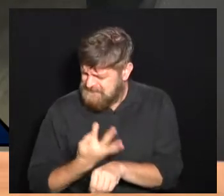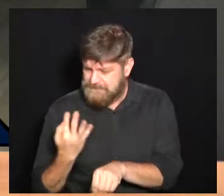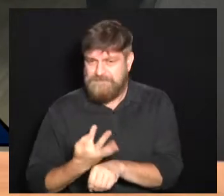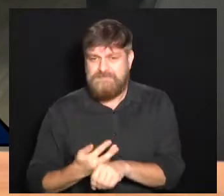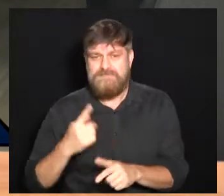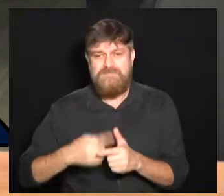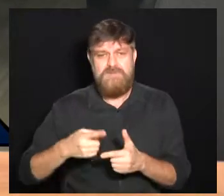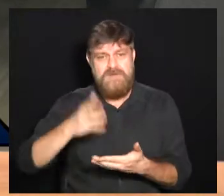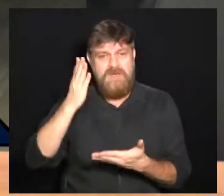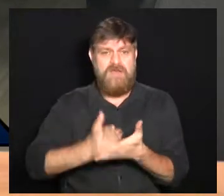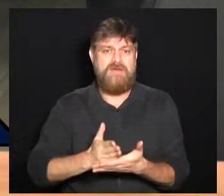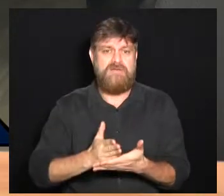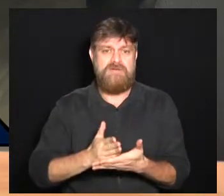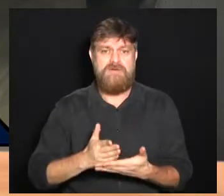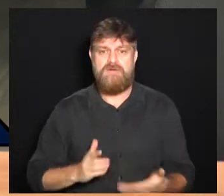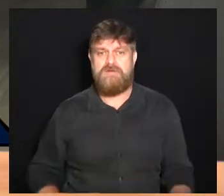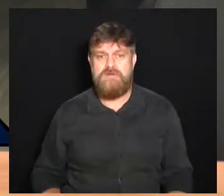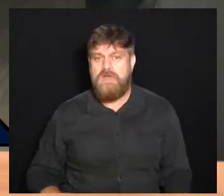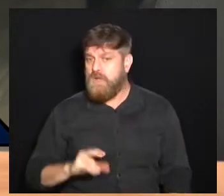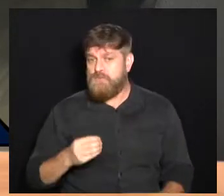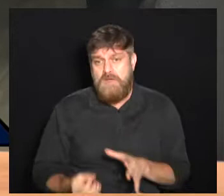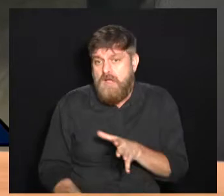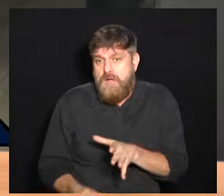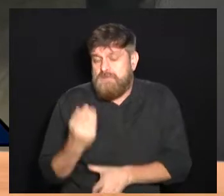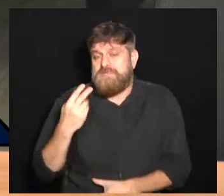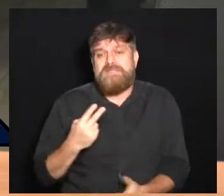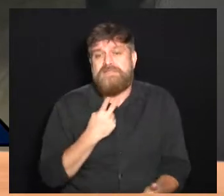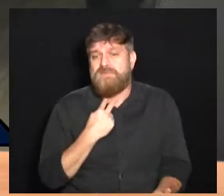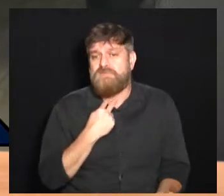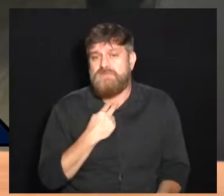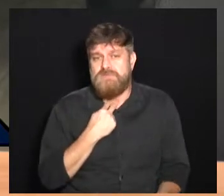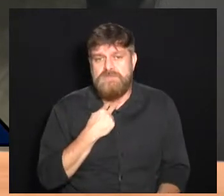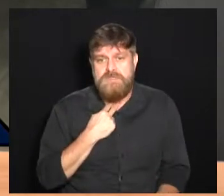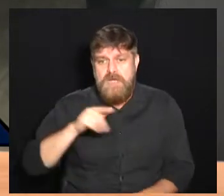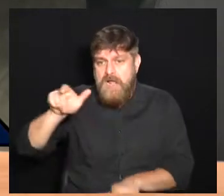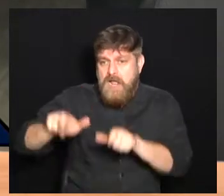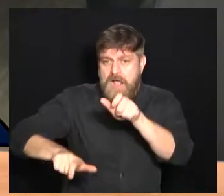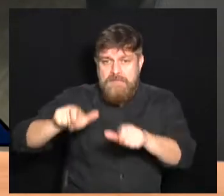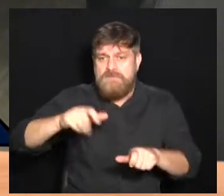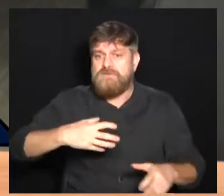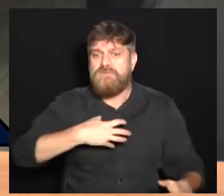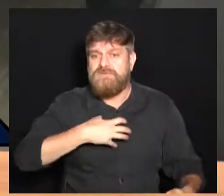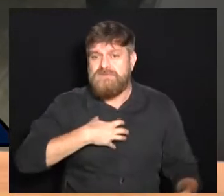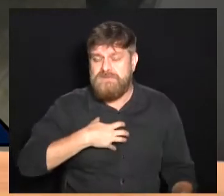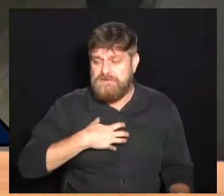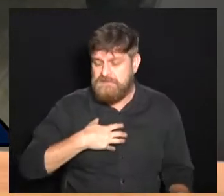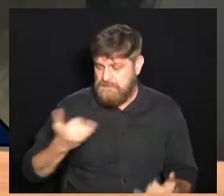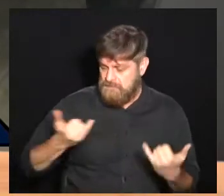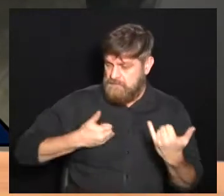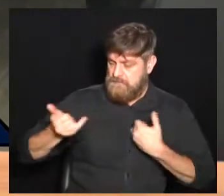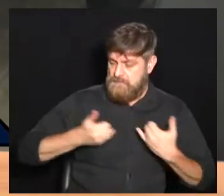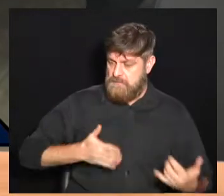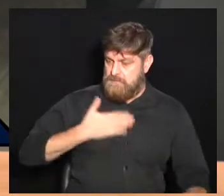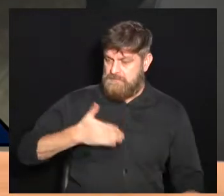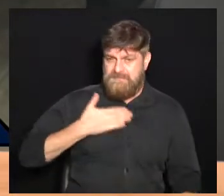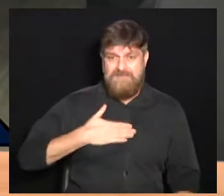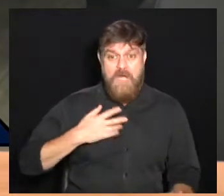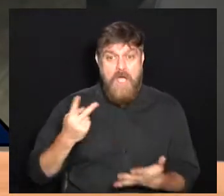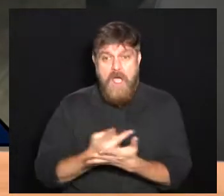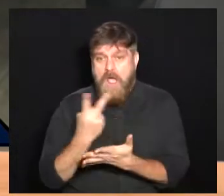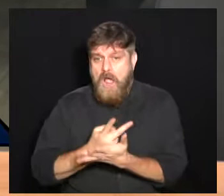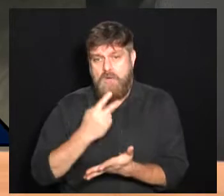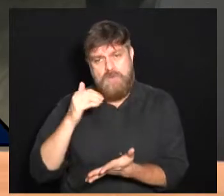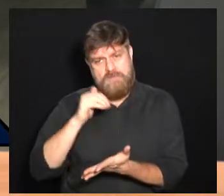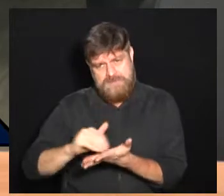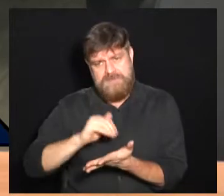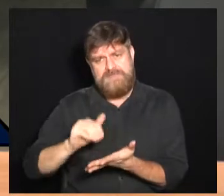isso, desmentir. O fato é que isso nunca deveria ter chegado às pessoas dessa maneira. Então, erro grave, a Secretaria precisa realmente, né, dialogar